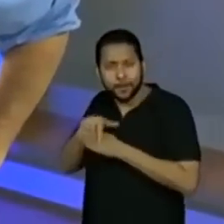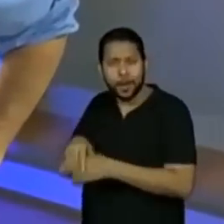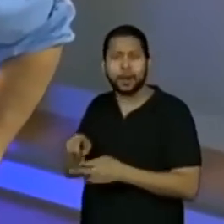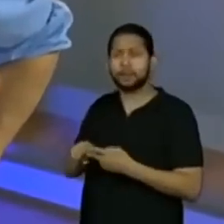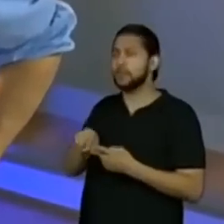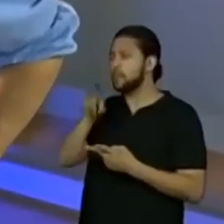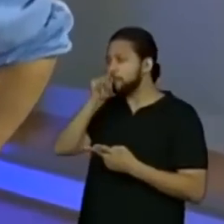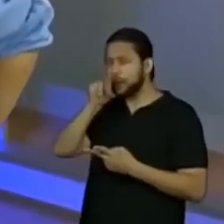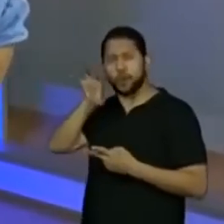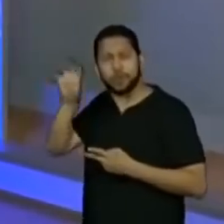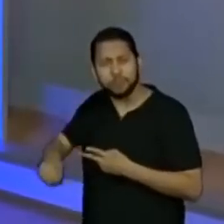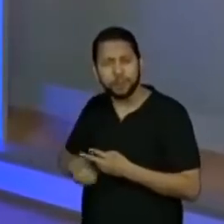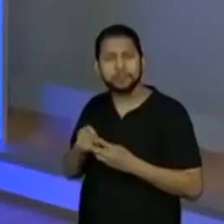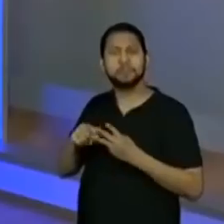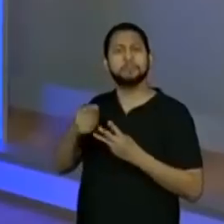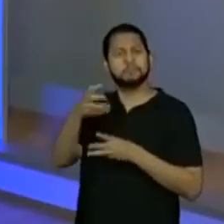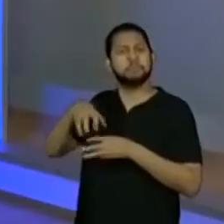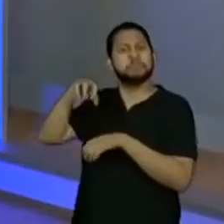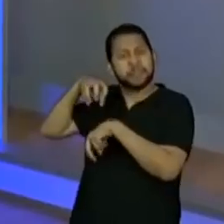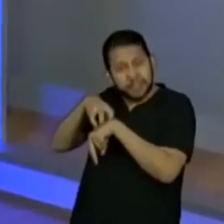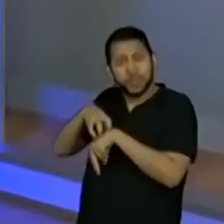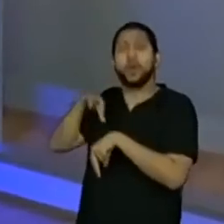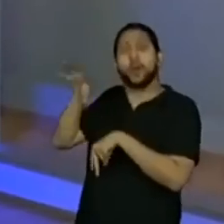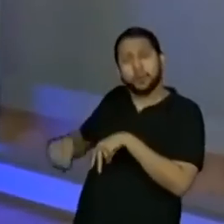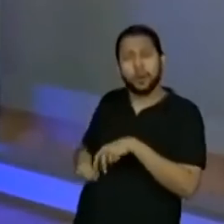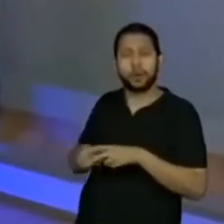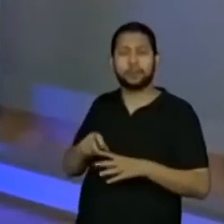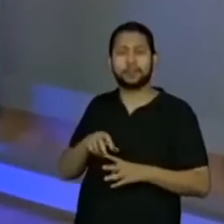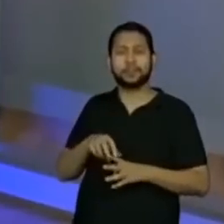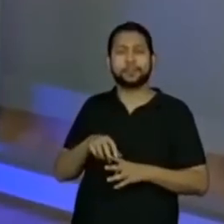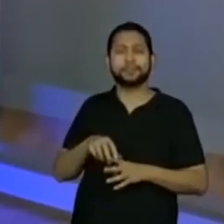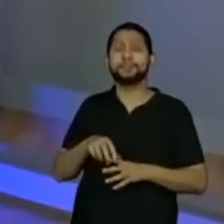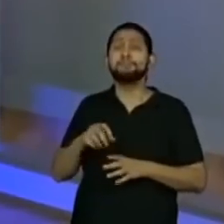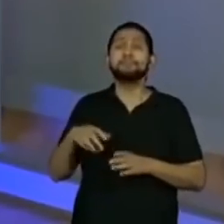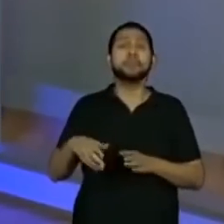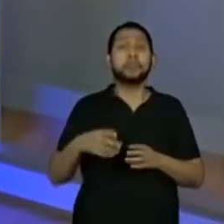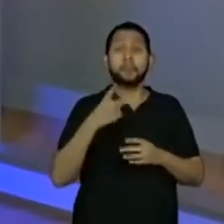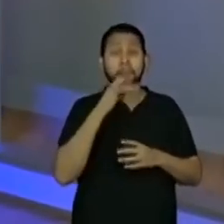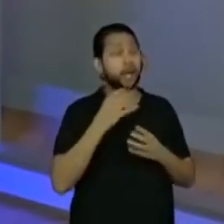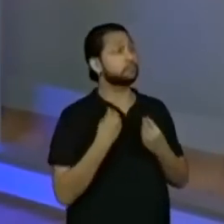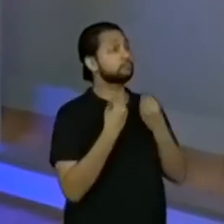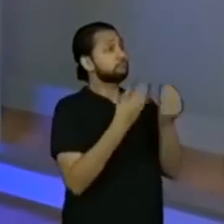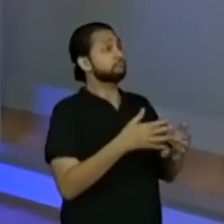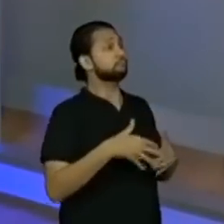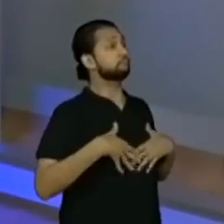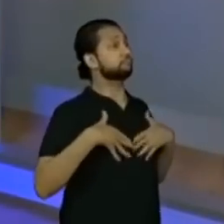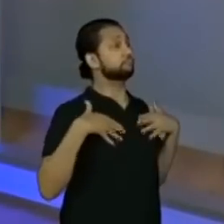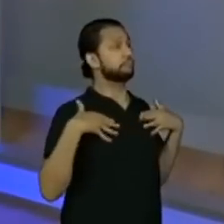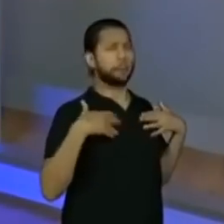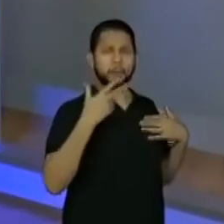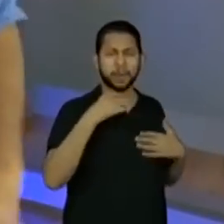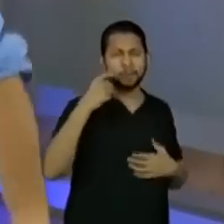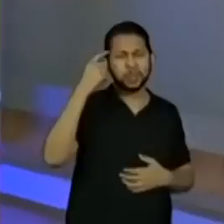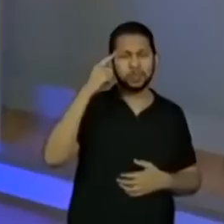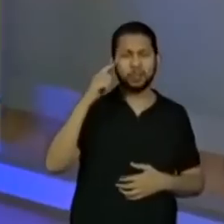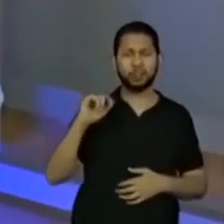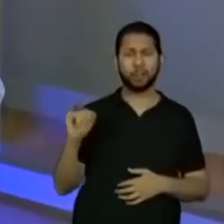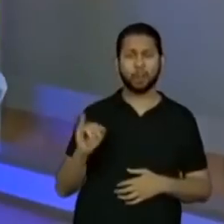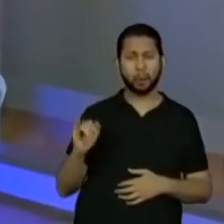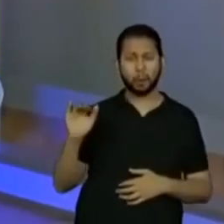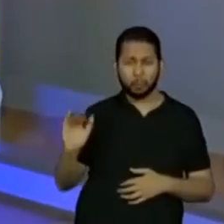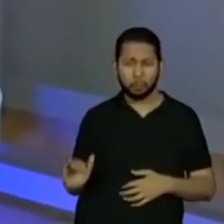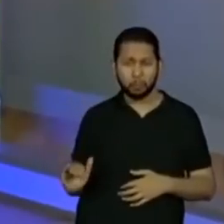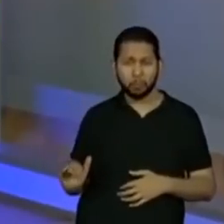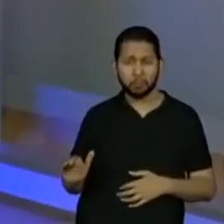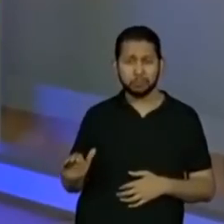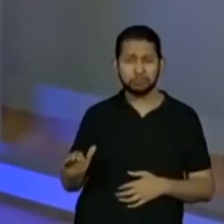tesouros. Só que o cavalo não parava de relinchar, o pássaro não cantava e a princesa só chorava. Havia